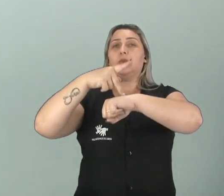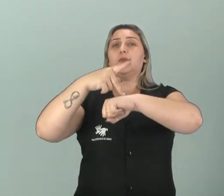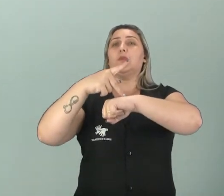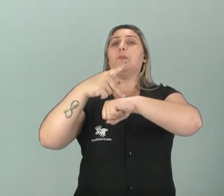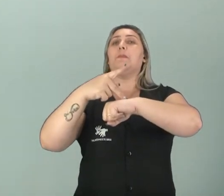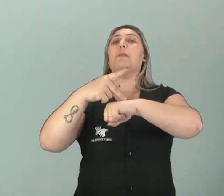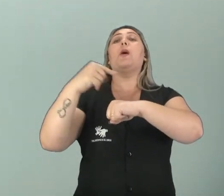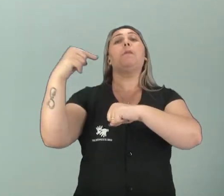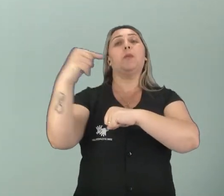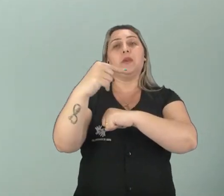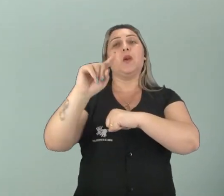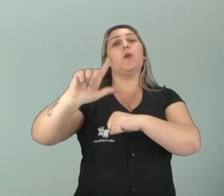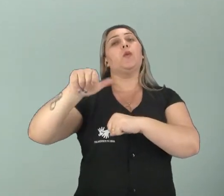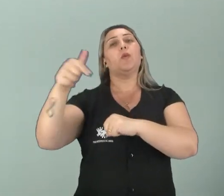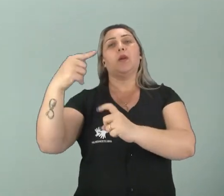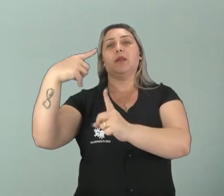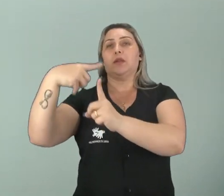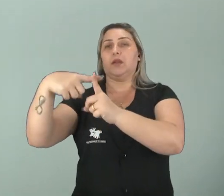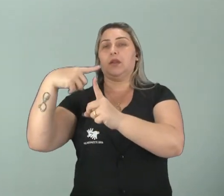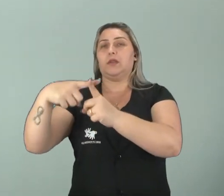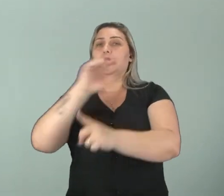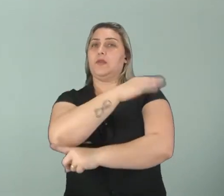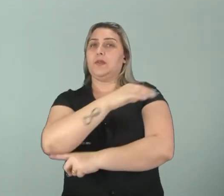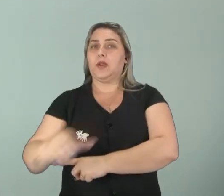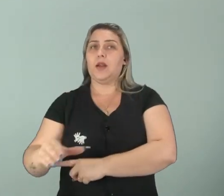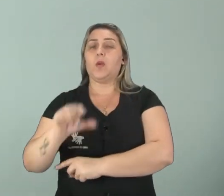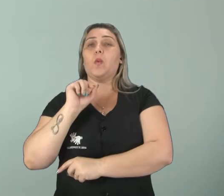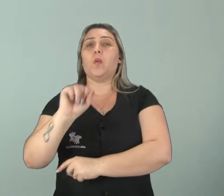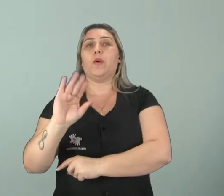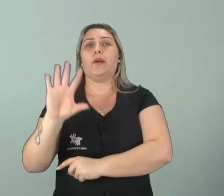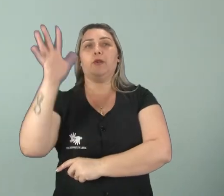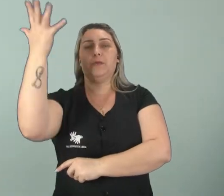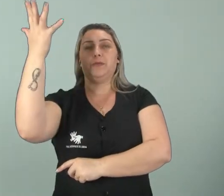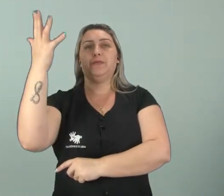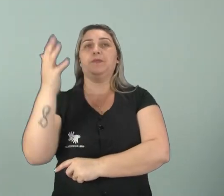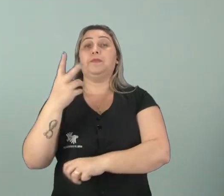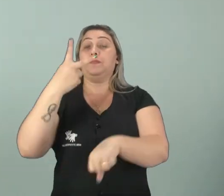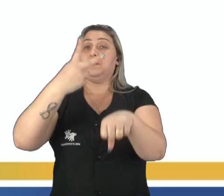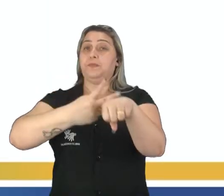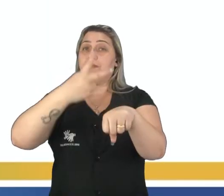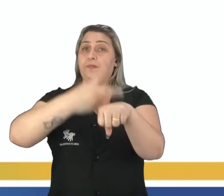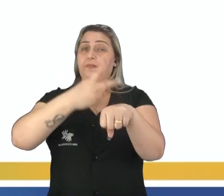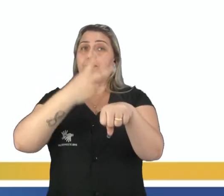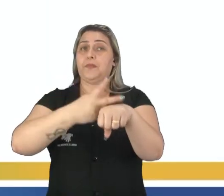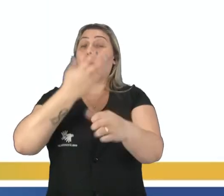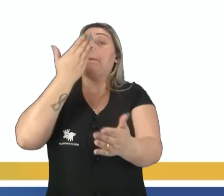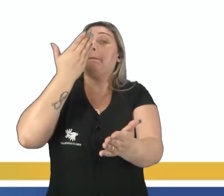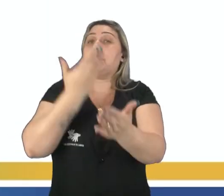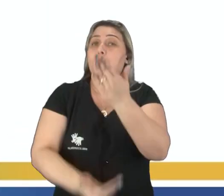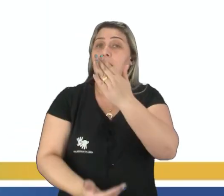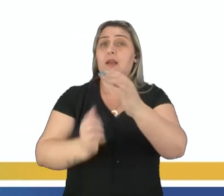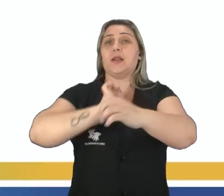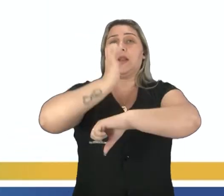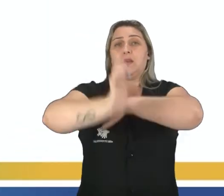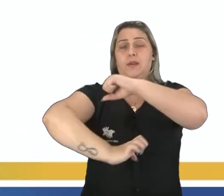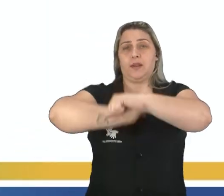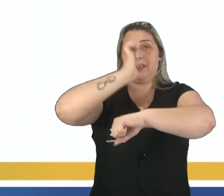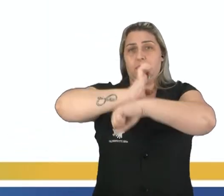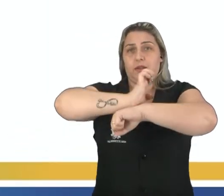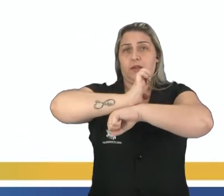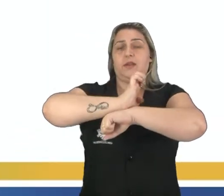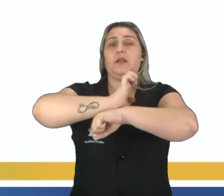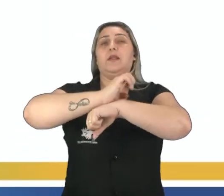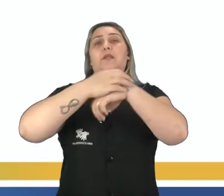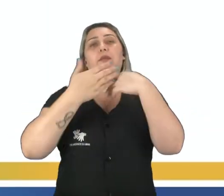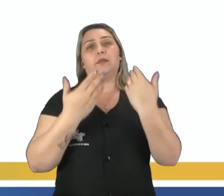com carga positiva e o outro com carga negativa. O que aconteceu? O vidro, no caso, perdeu o elétron. E é dessa